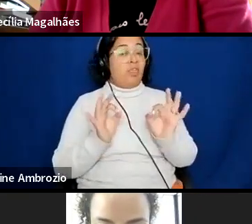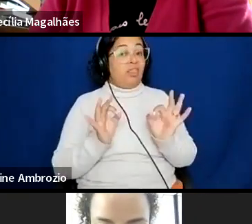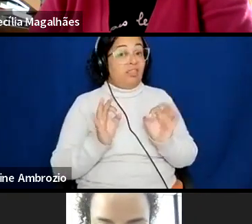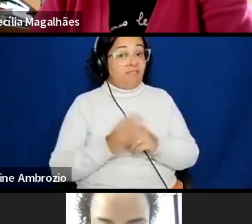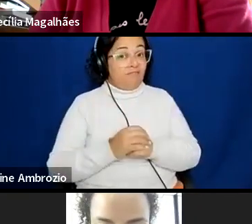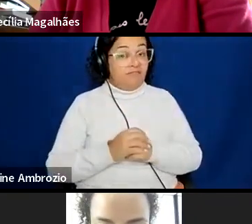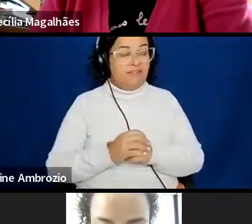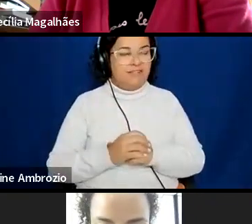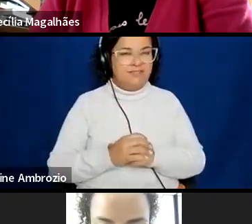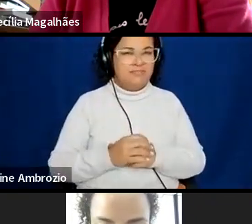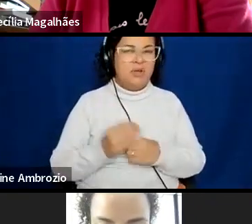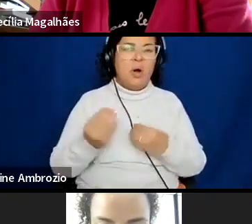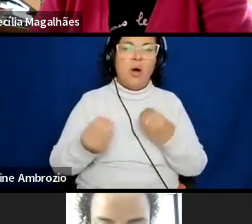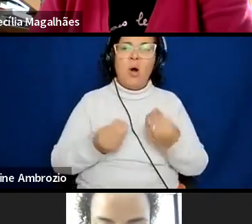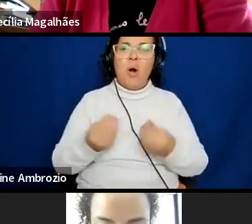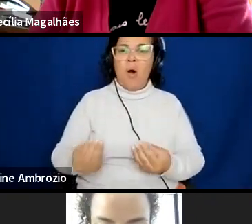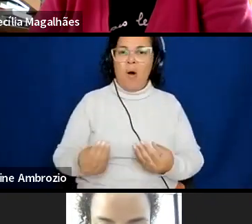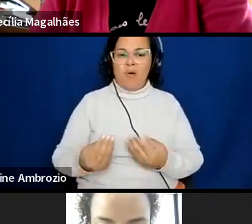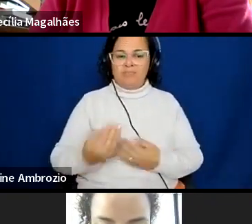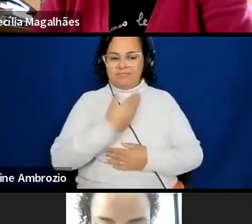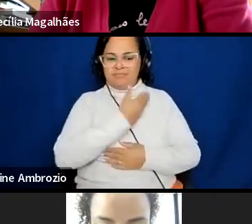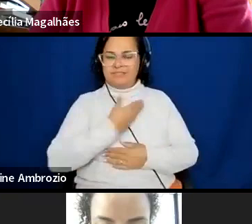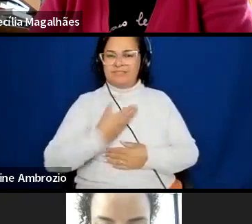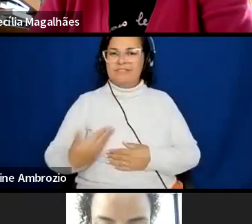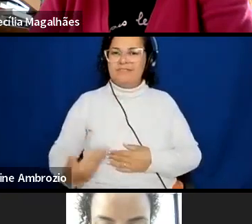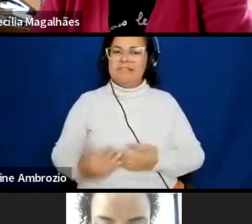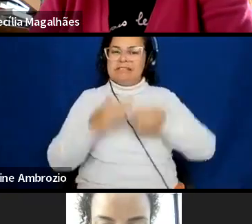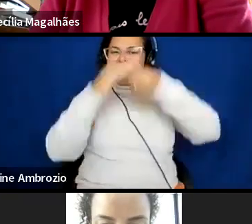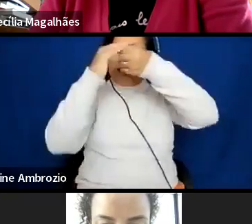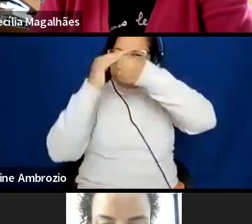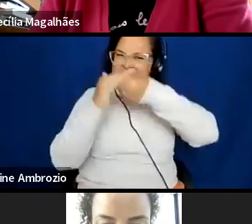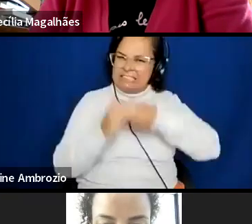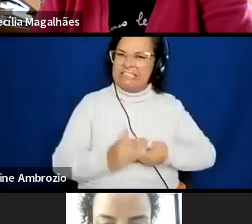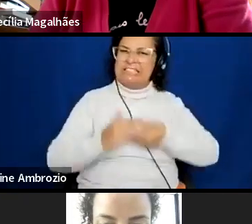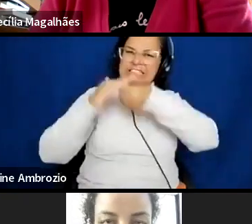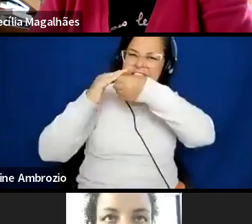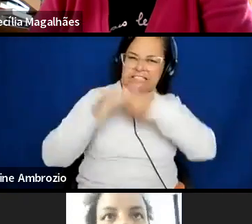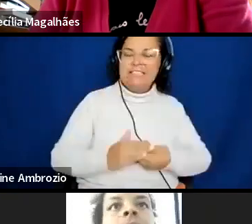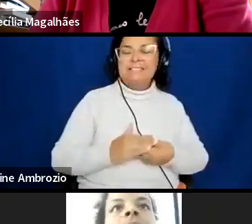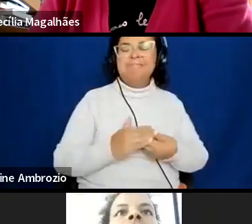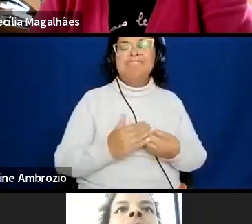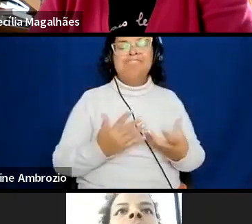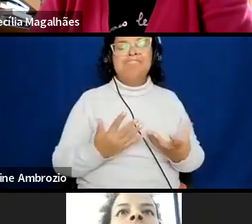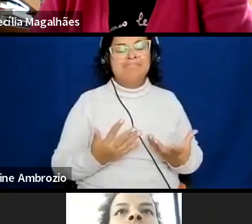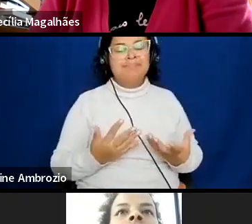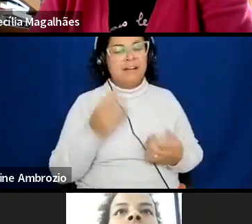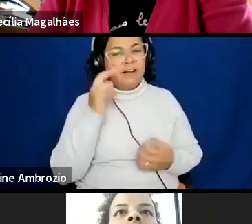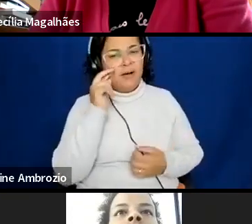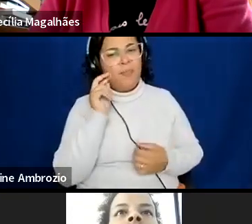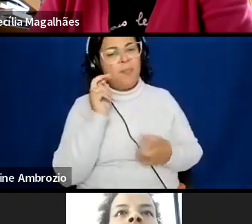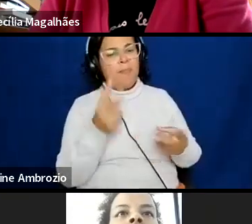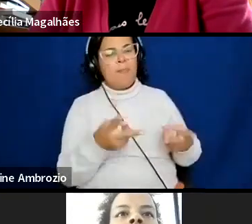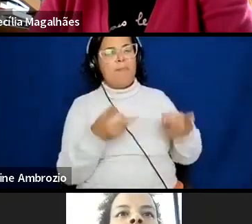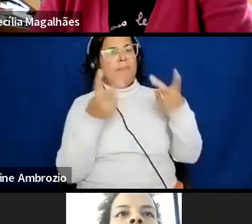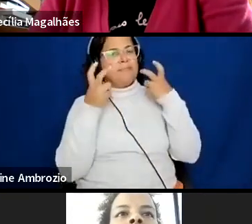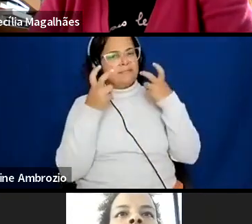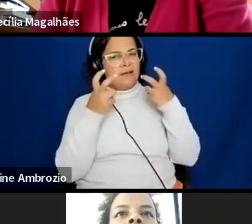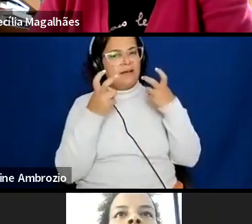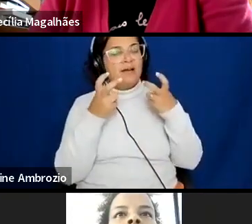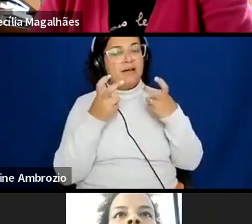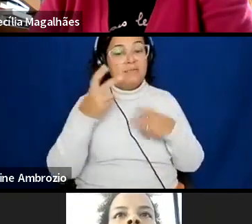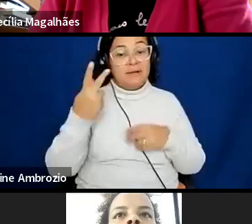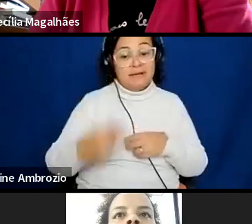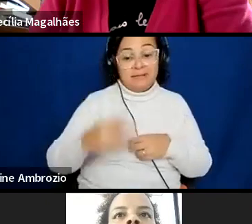tão autoritária, tão opressora, onde a gente vê que a educação, o sistema de ensino